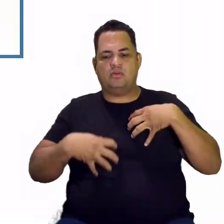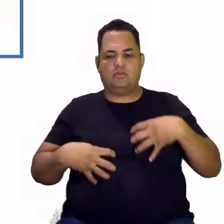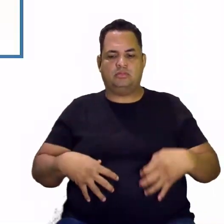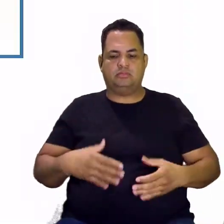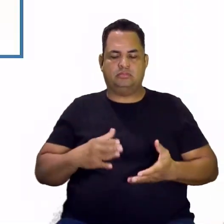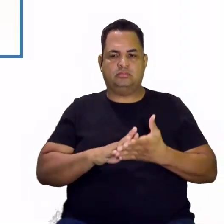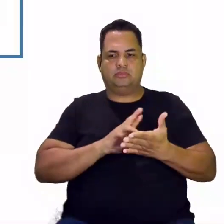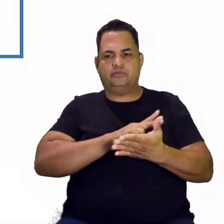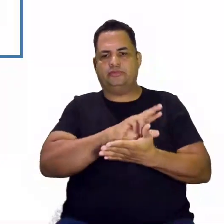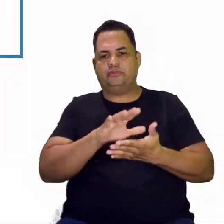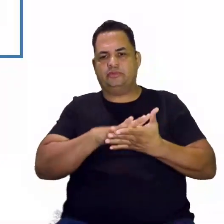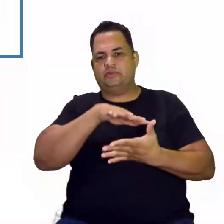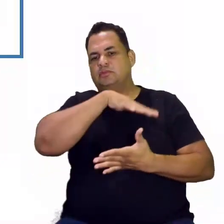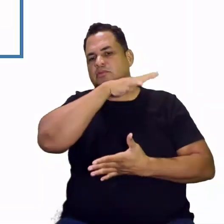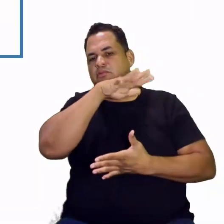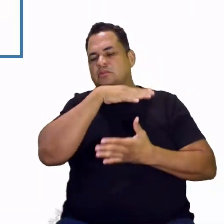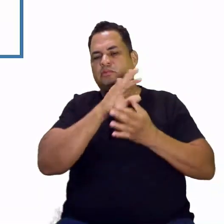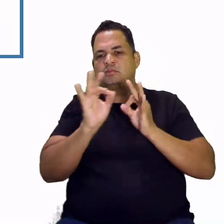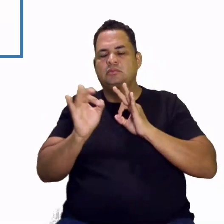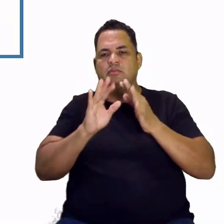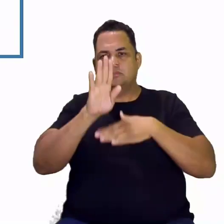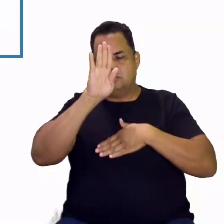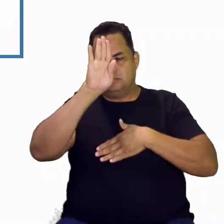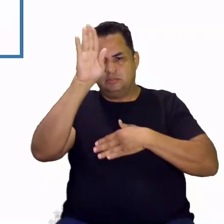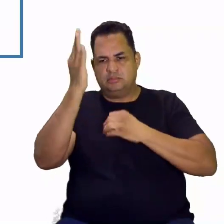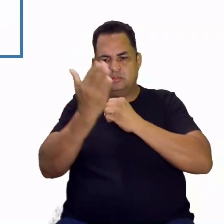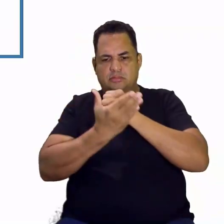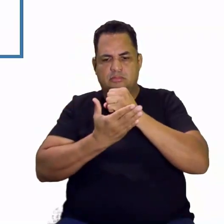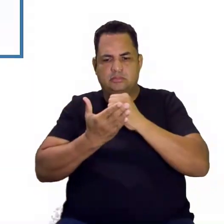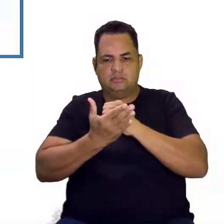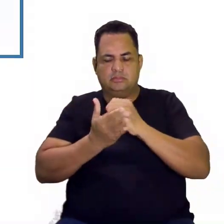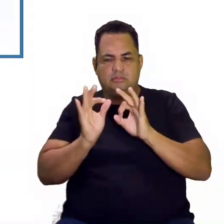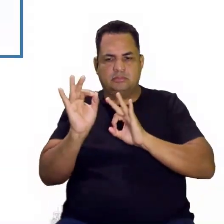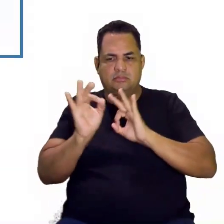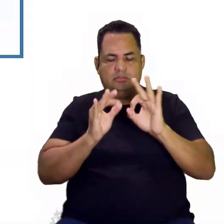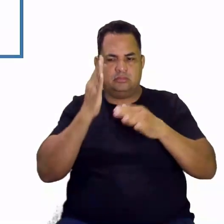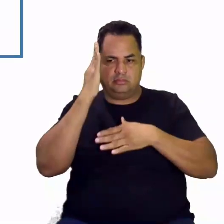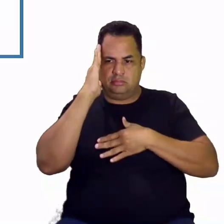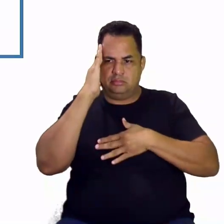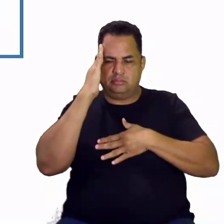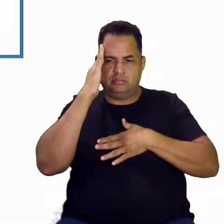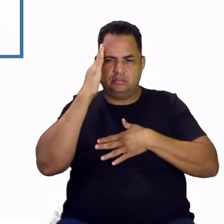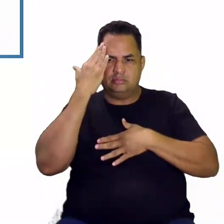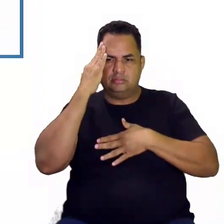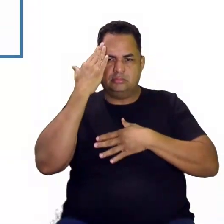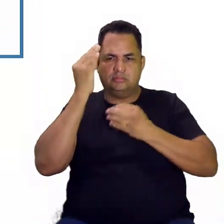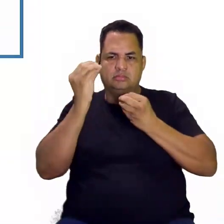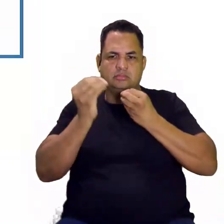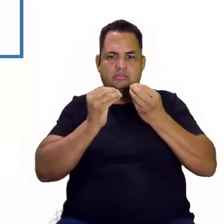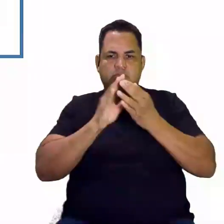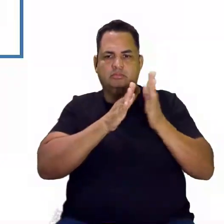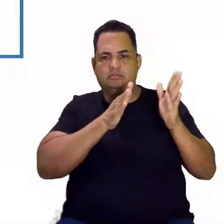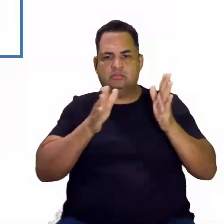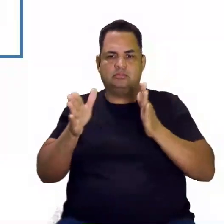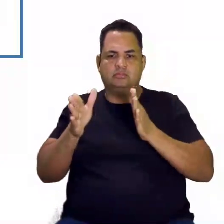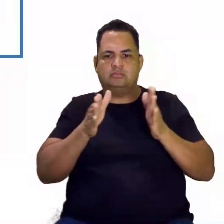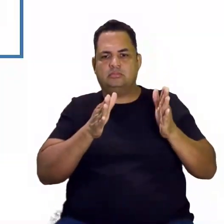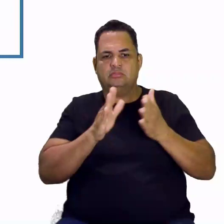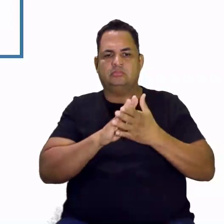para frente, tá bom? Que foram fundamentando essa compreensão de todos essas eras e